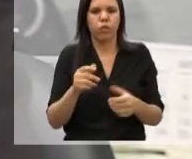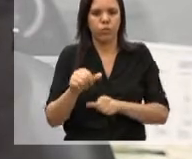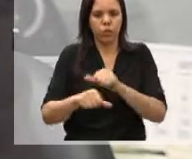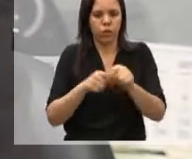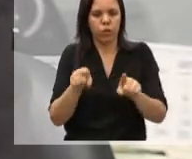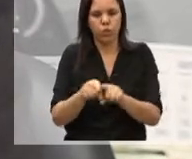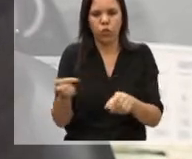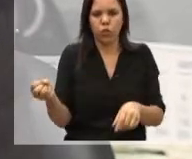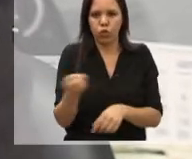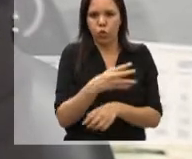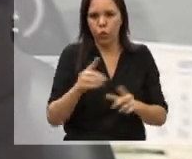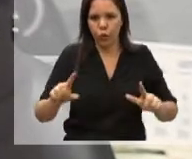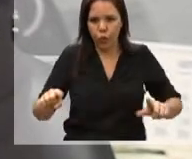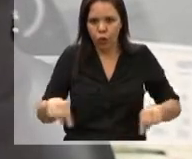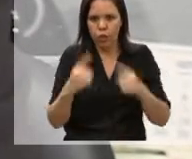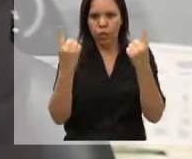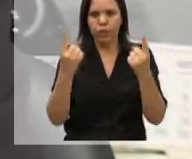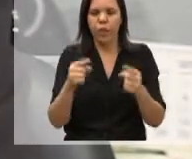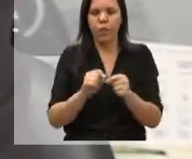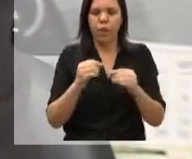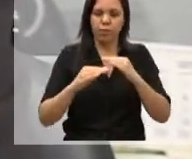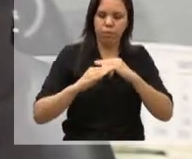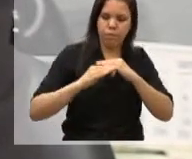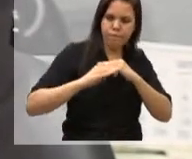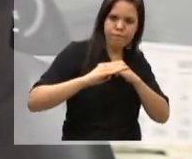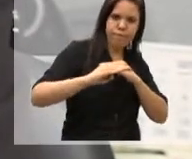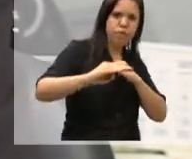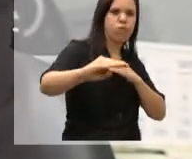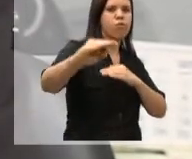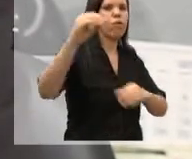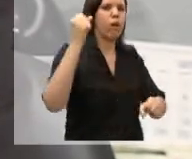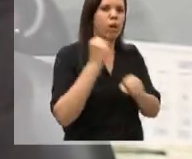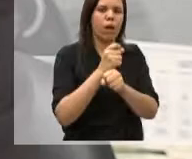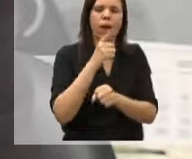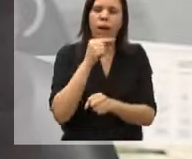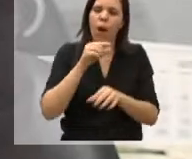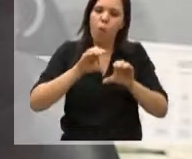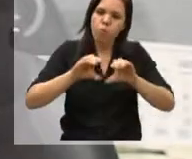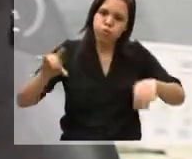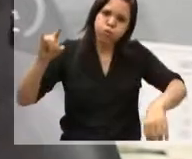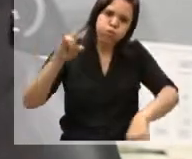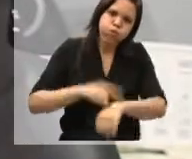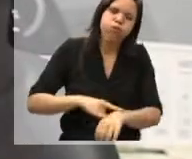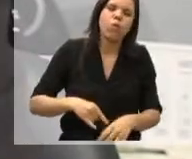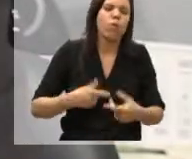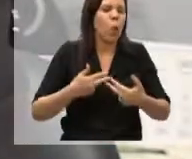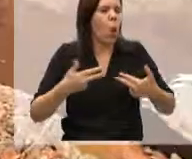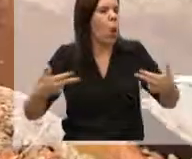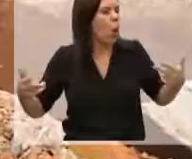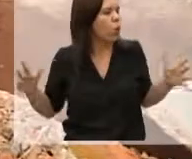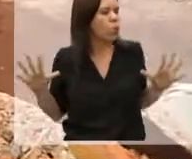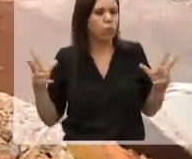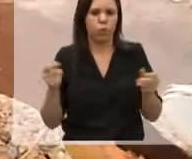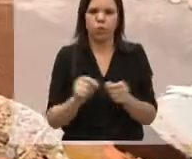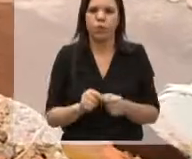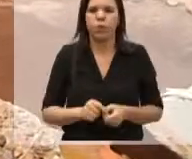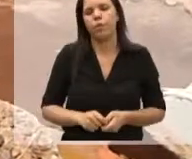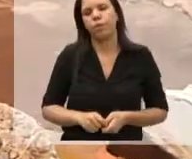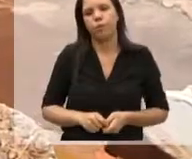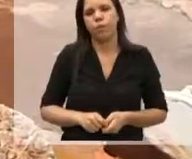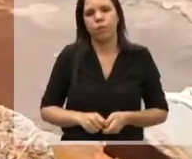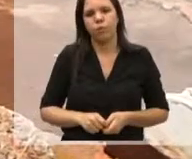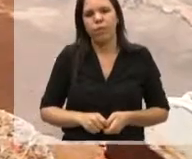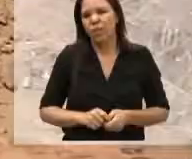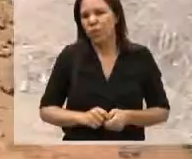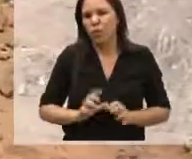vem novos desafios, né? Levar pavimentação para esses locais, levar água, levar esgoto. Tudo, asfalto, né?